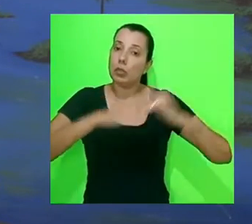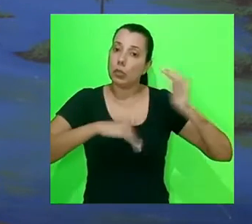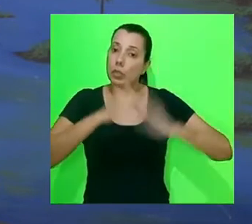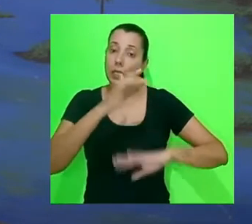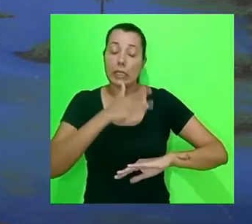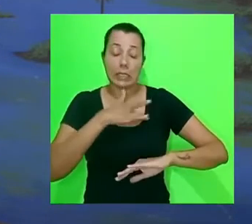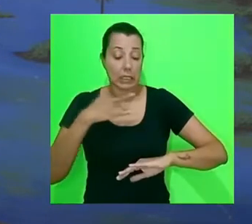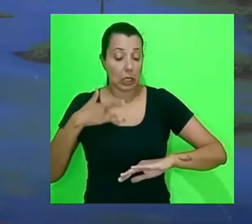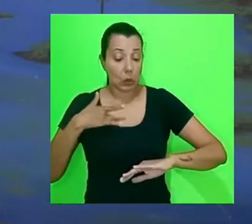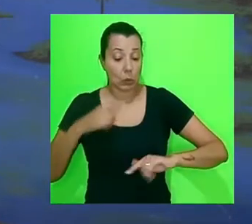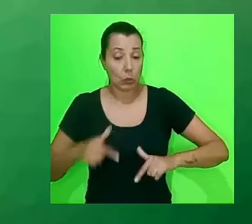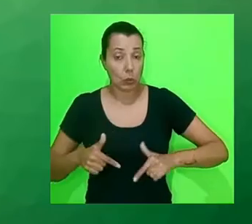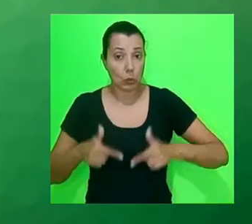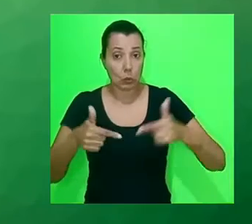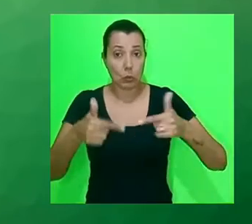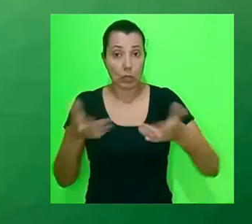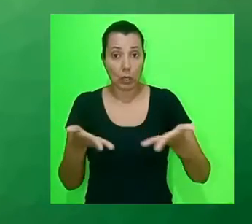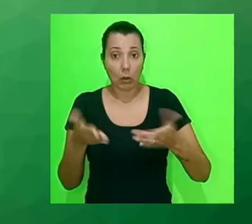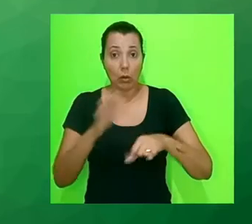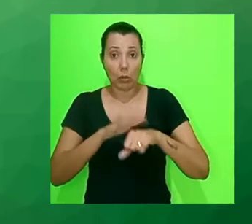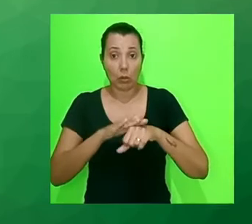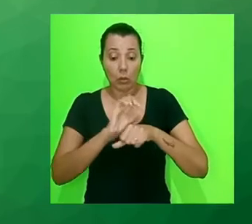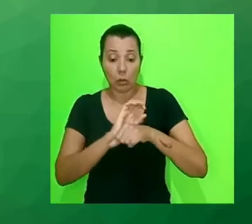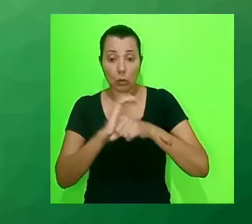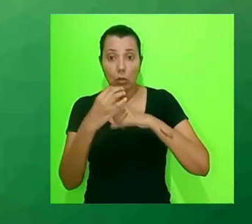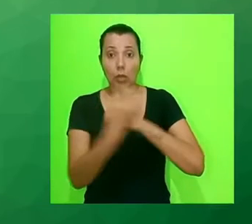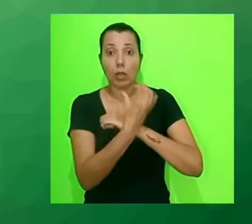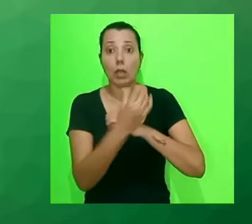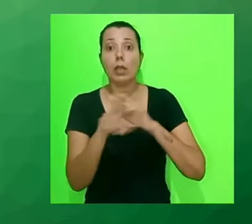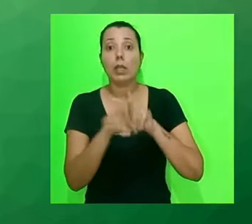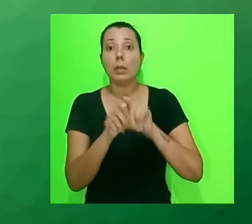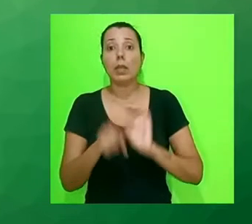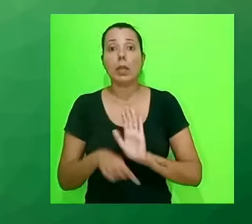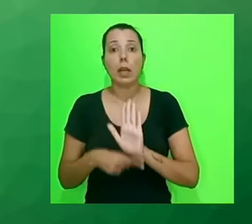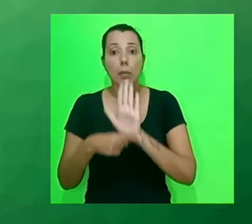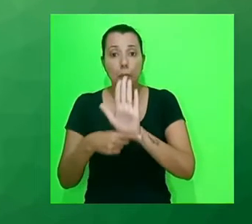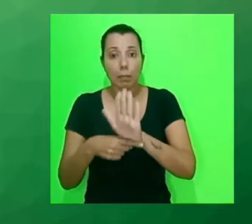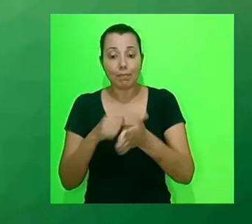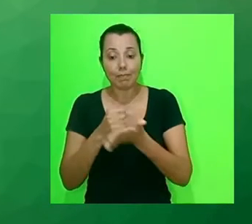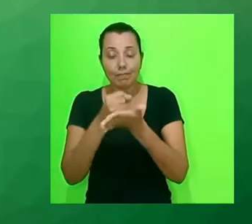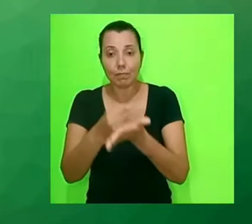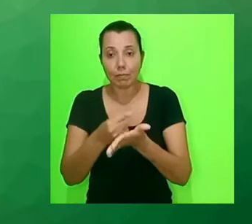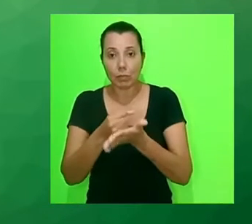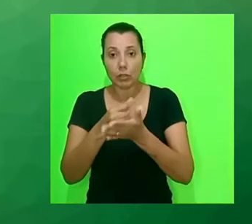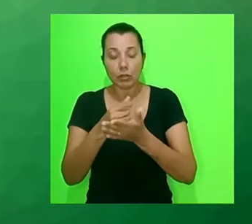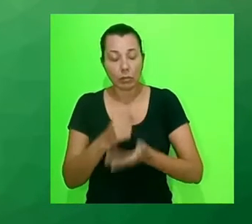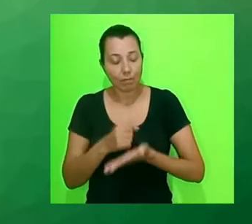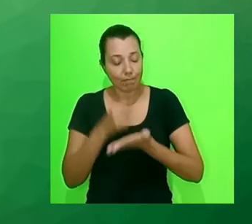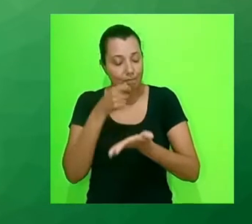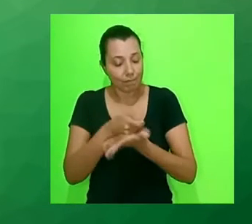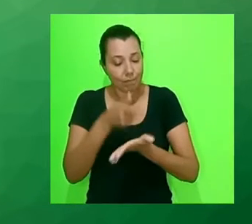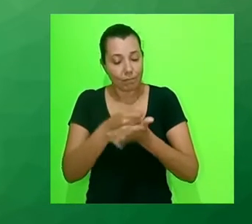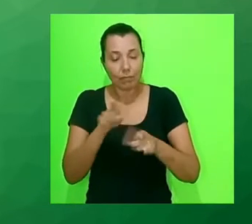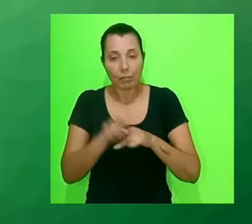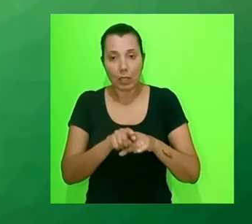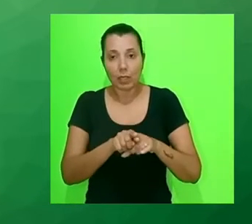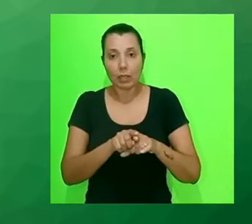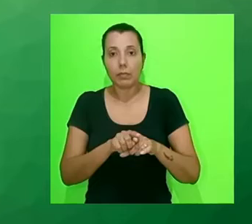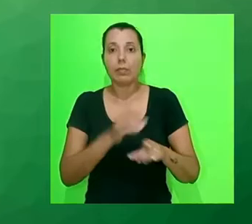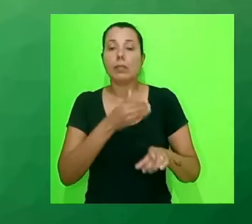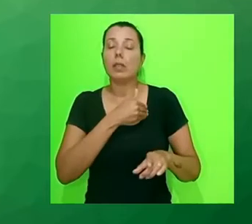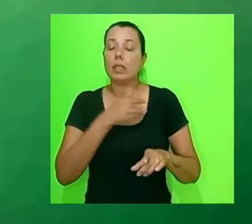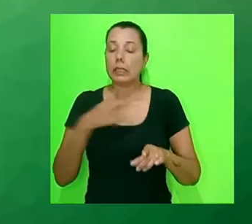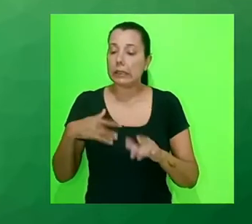para os profissionais da saúde. Então, nosso muito obrigado a todos os enfermeiros. Fica por aqui mais um TV Simpro.